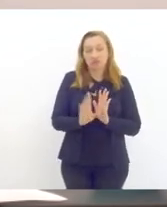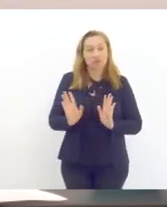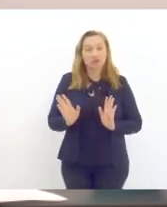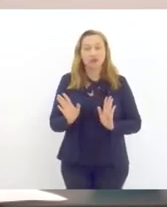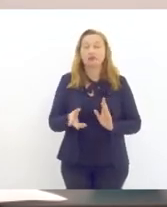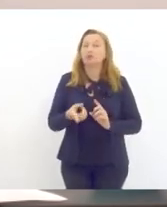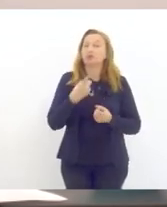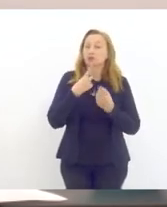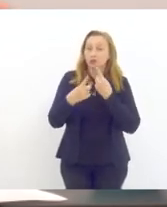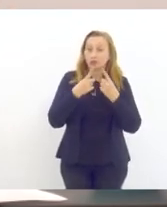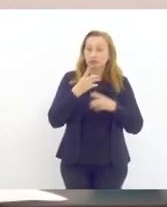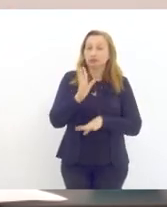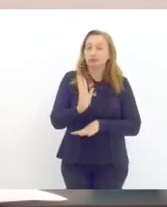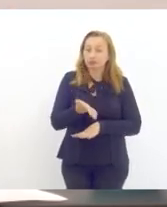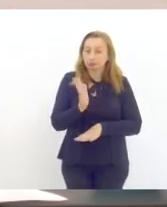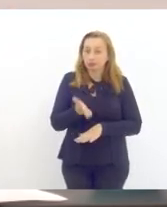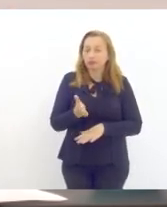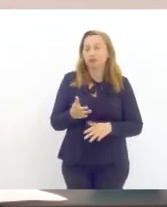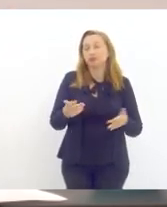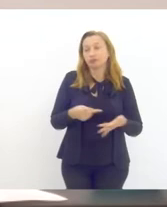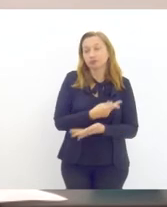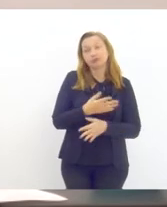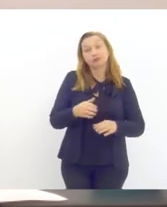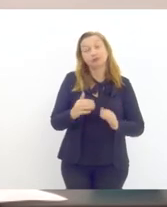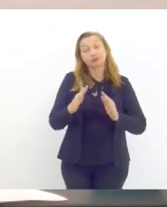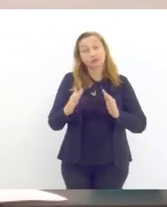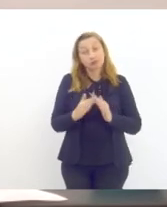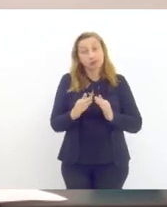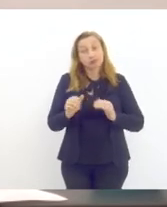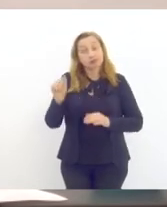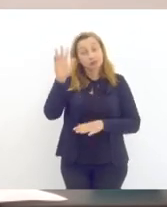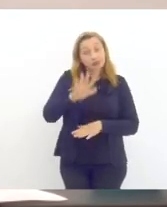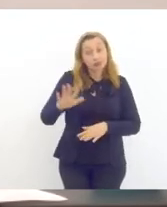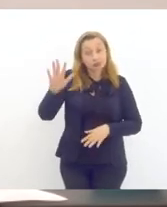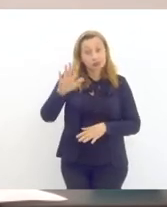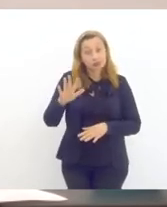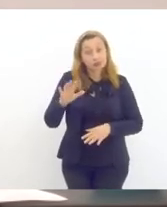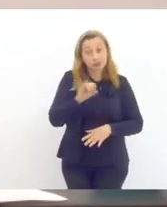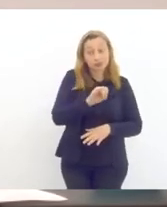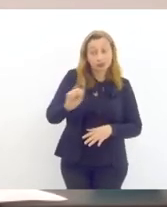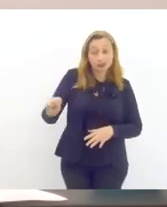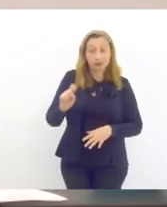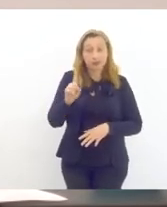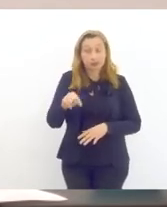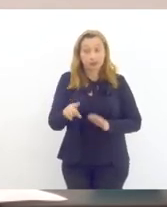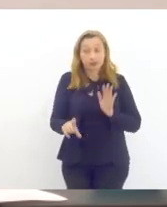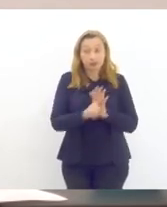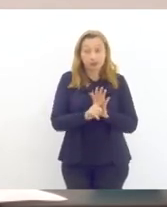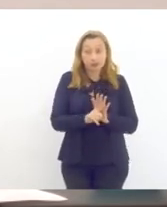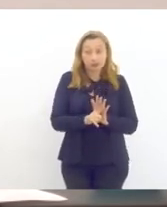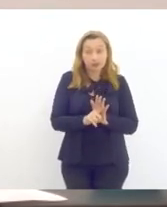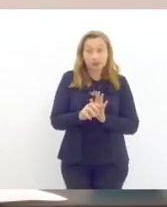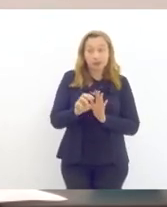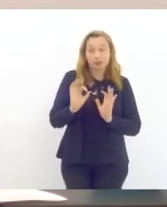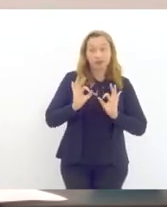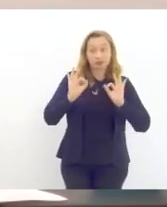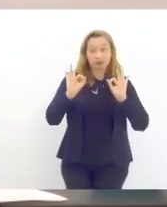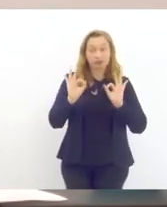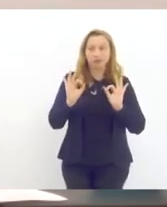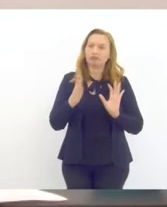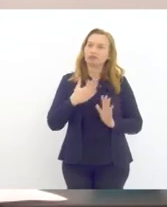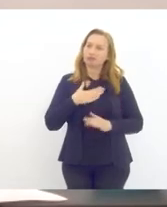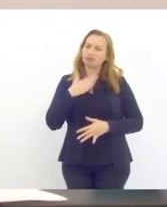essa discussão a gente travou na casa, porque a lei geral do ICMS é lei ordinária. No meu